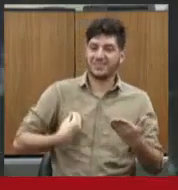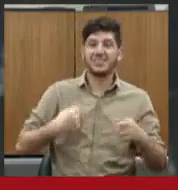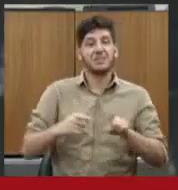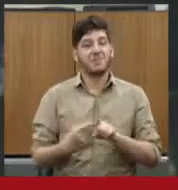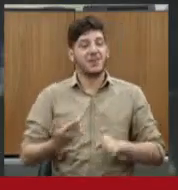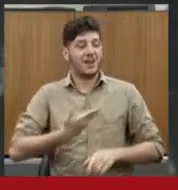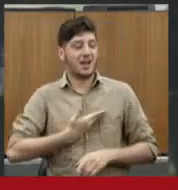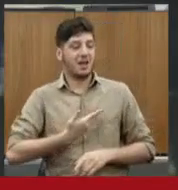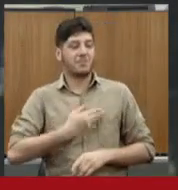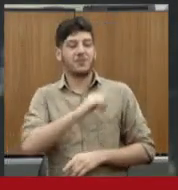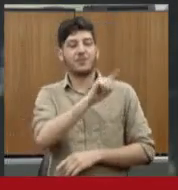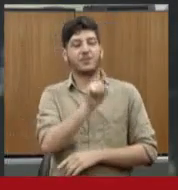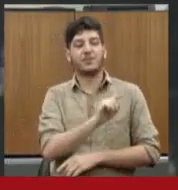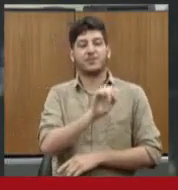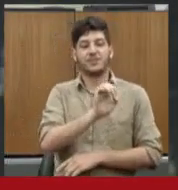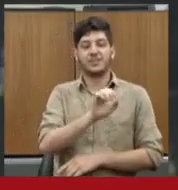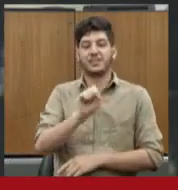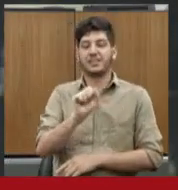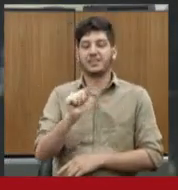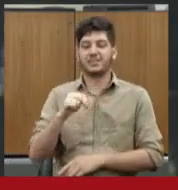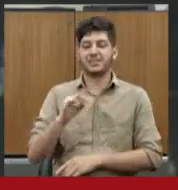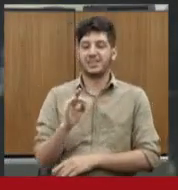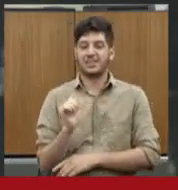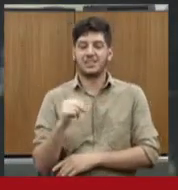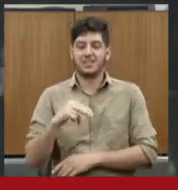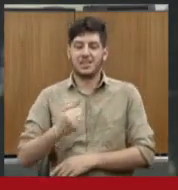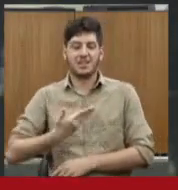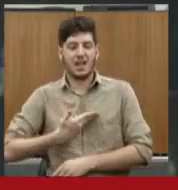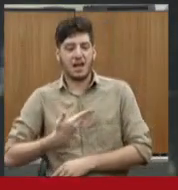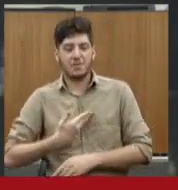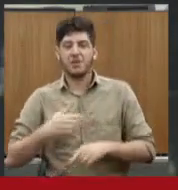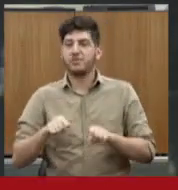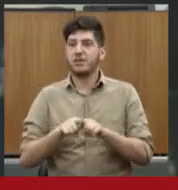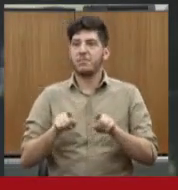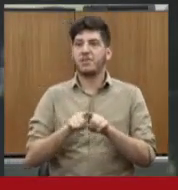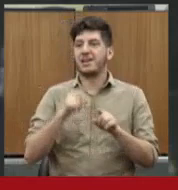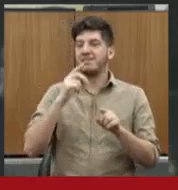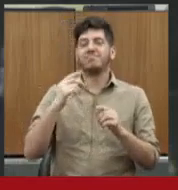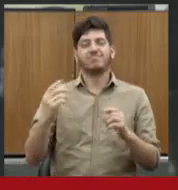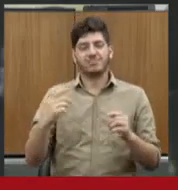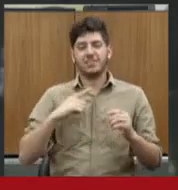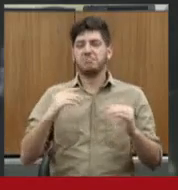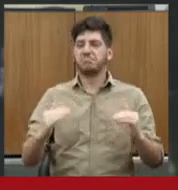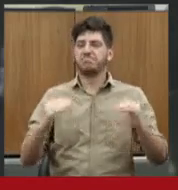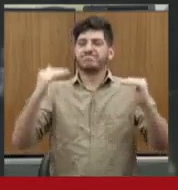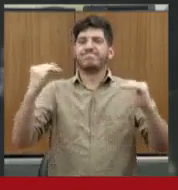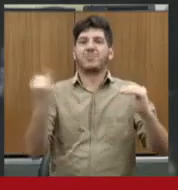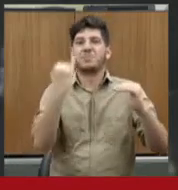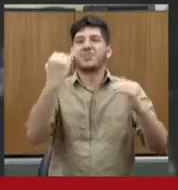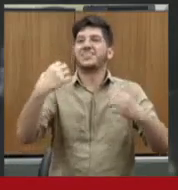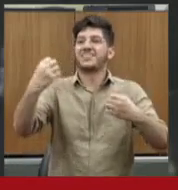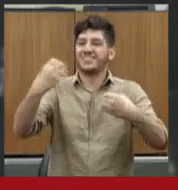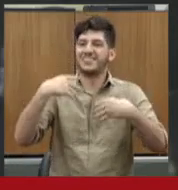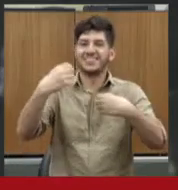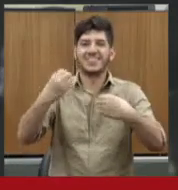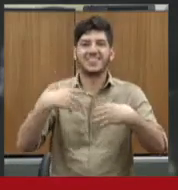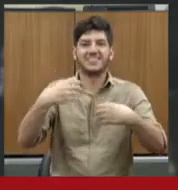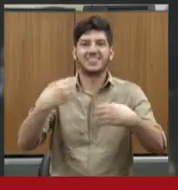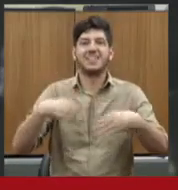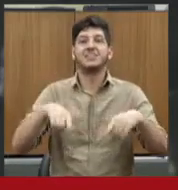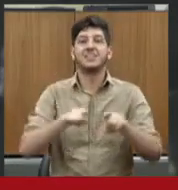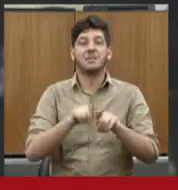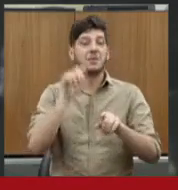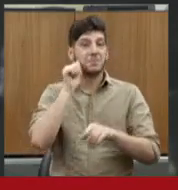Santana, grande parceiro, um grande professor para todos nós da vida pública. Querida amiga Maria Elvira, ex-parlamentar